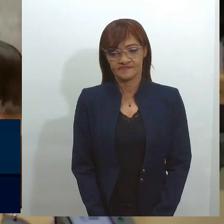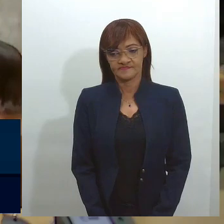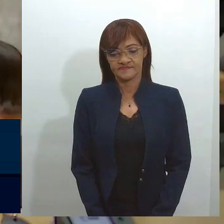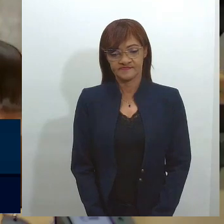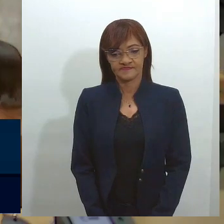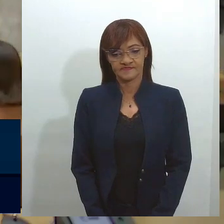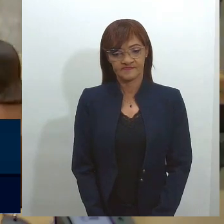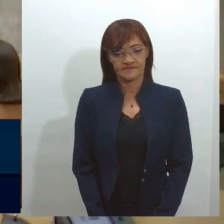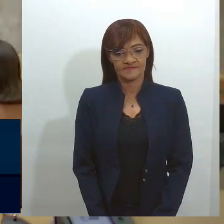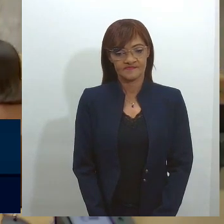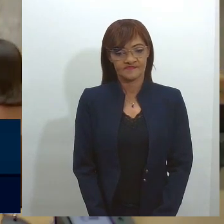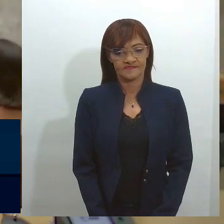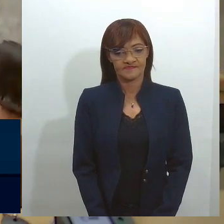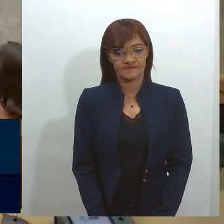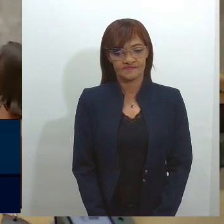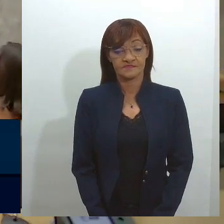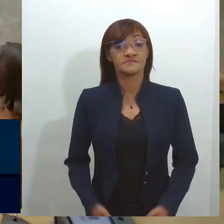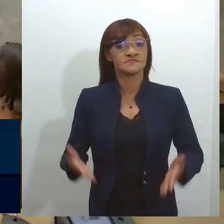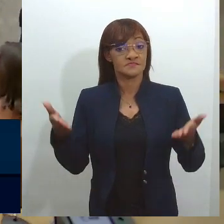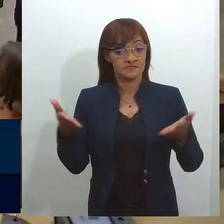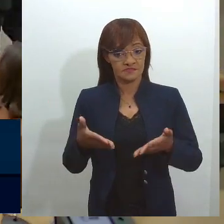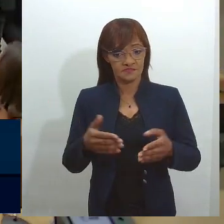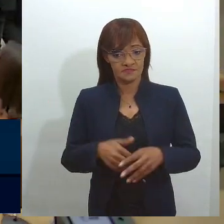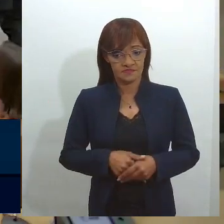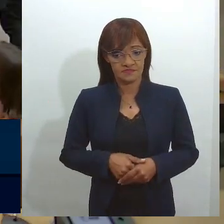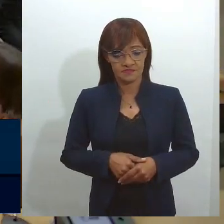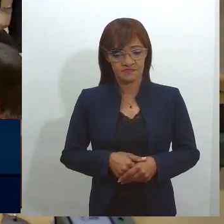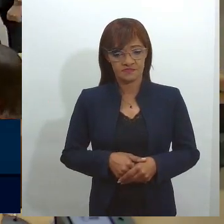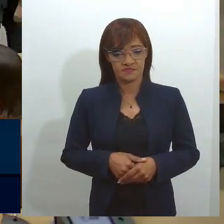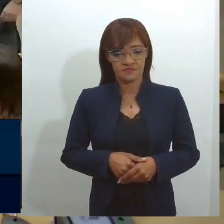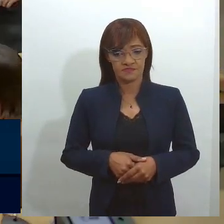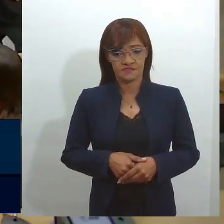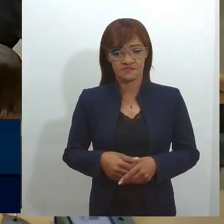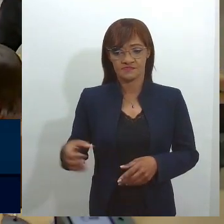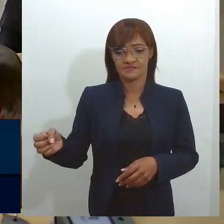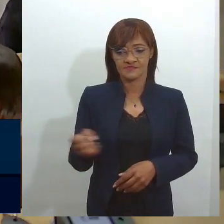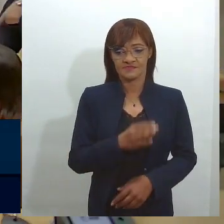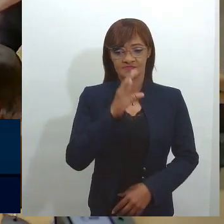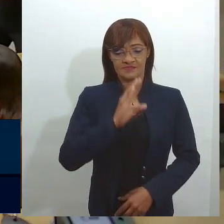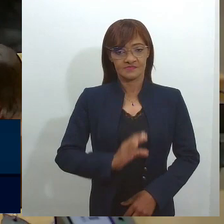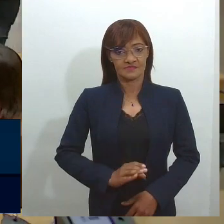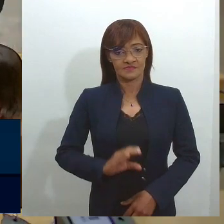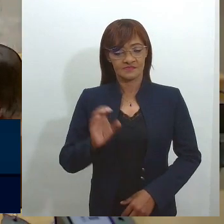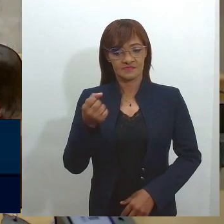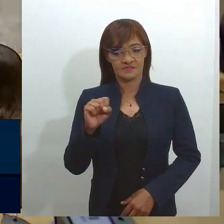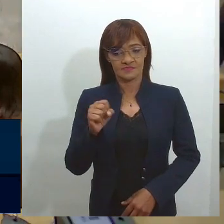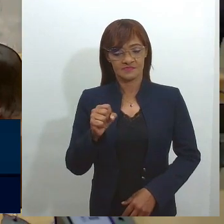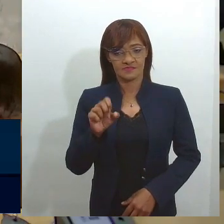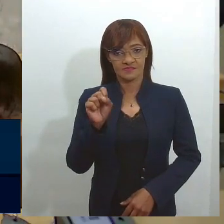Agora, com a palavra, o mais novo cidadão sergipano, Silvio de Oliveira.